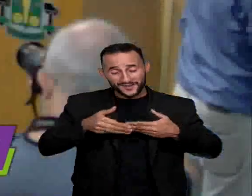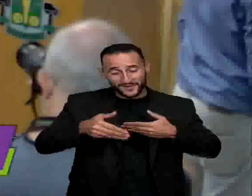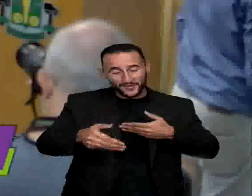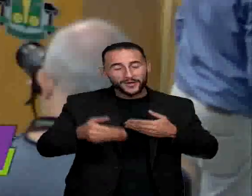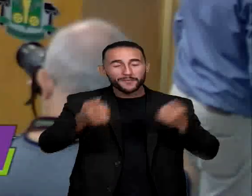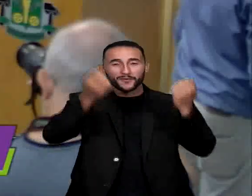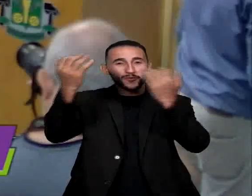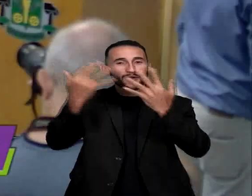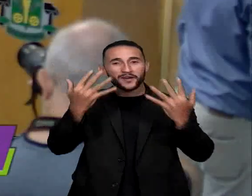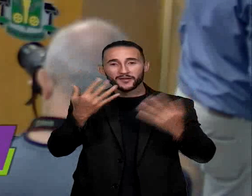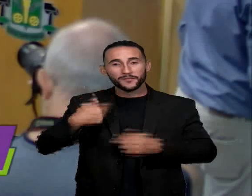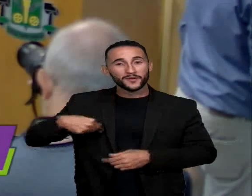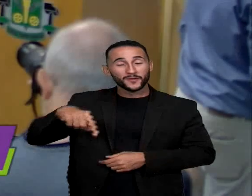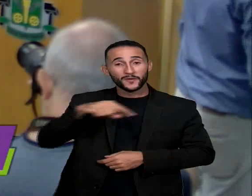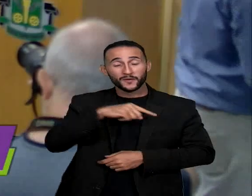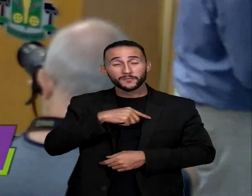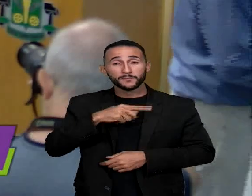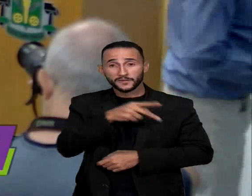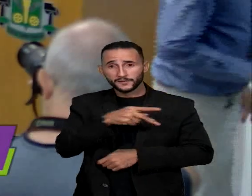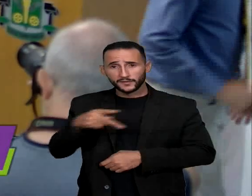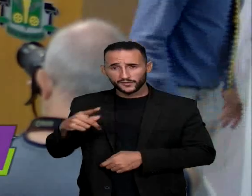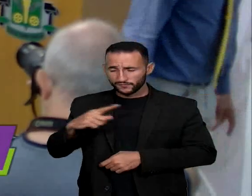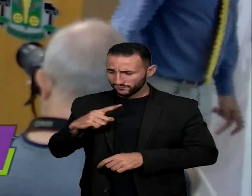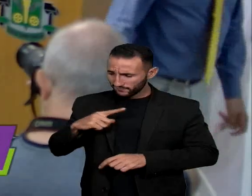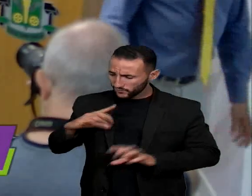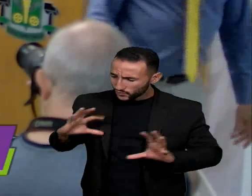encontram-se presentes 12